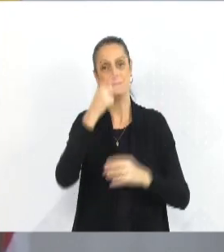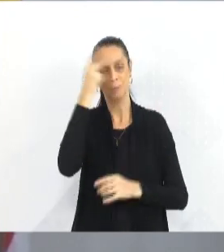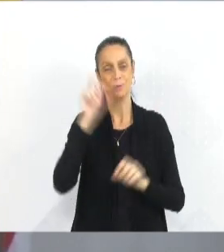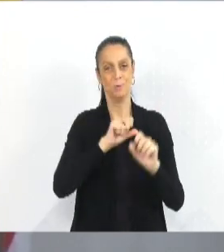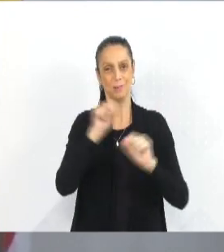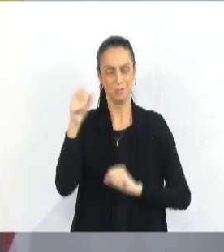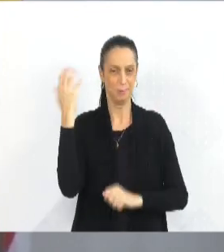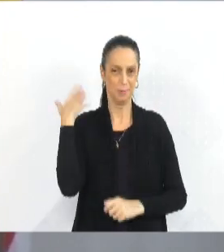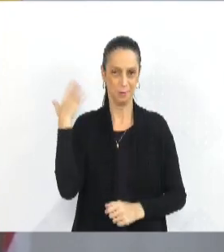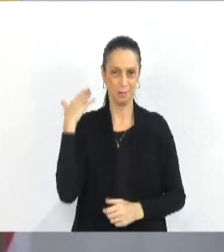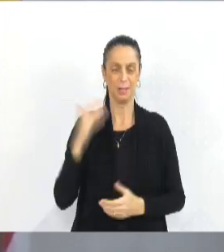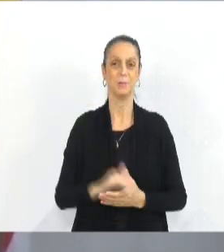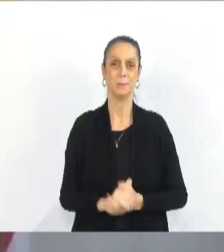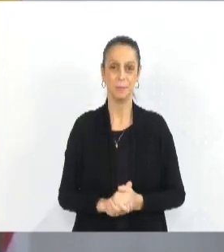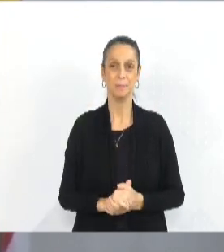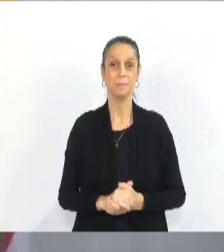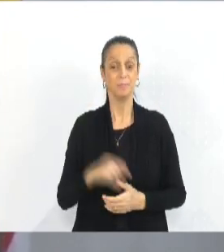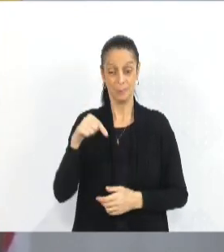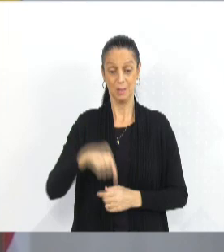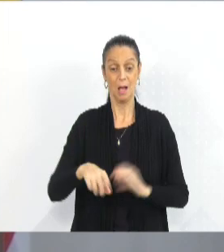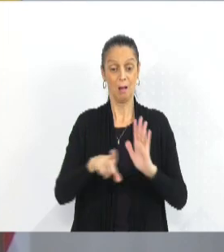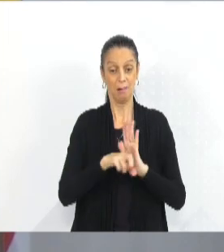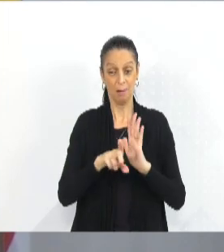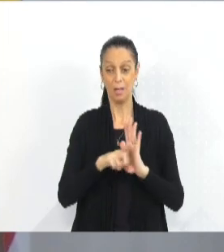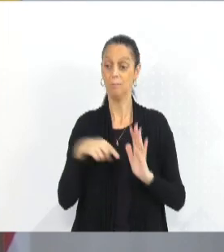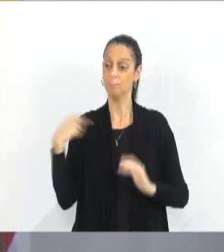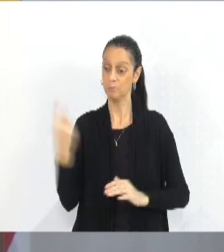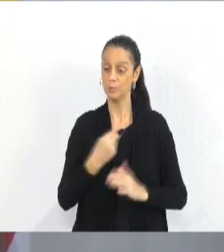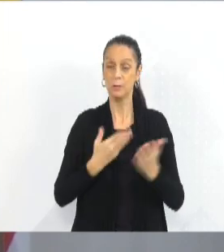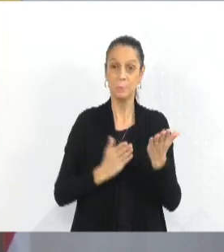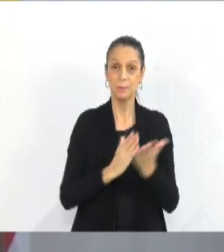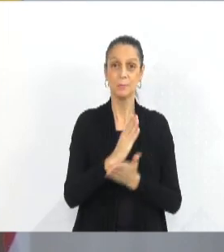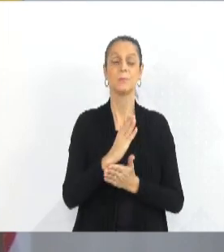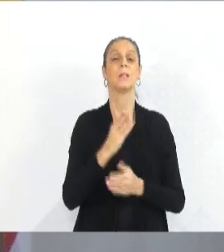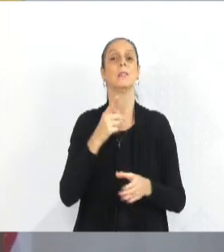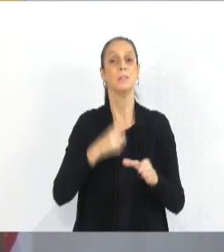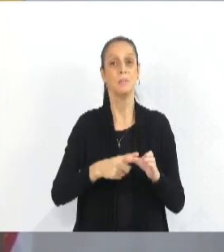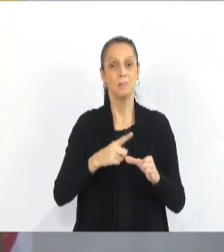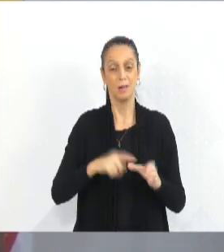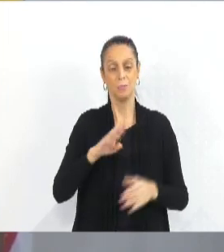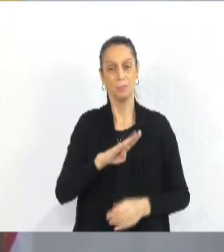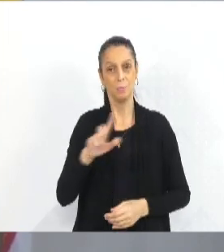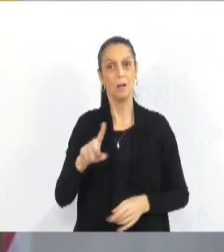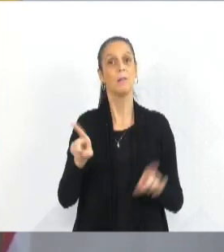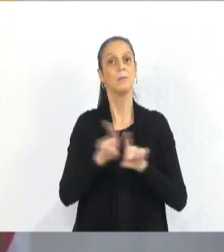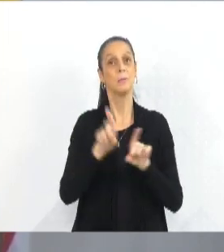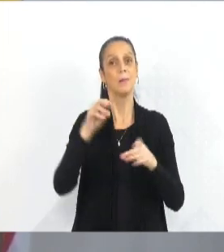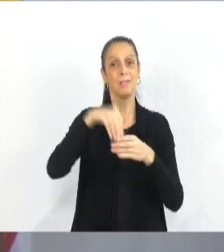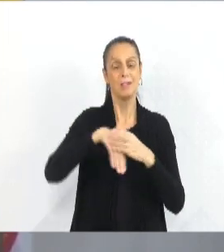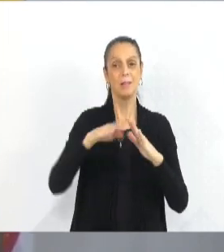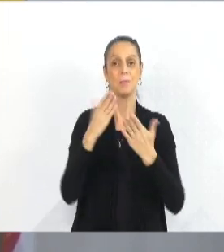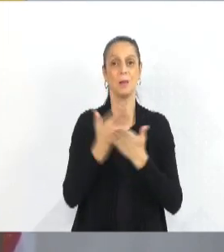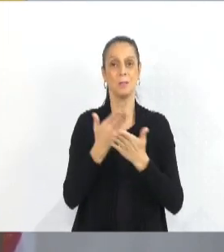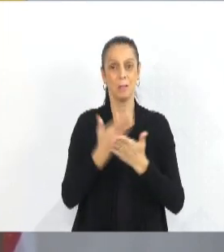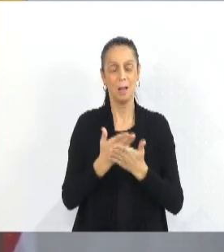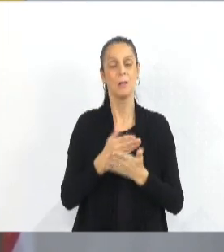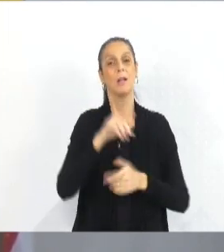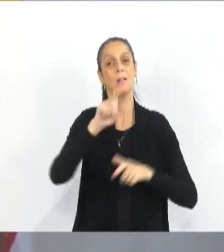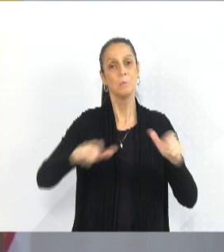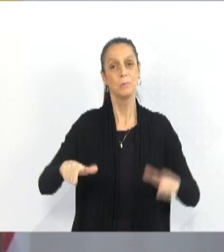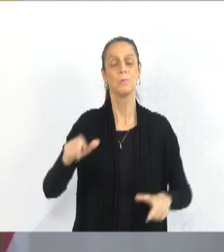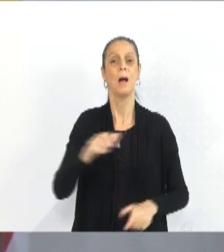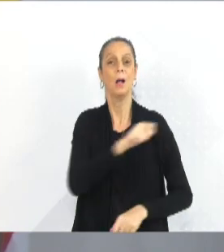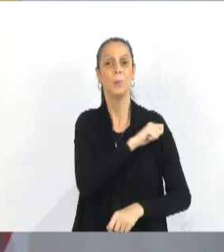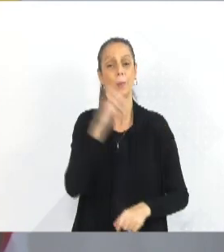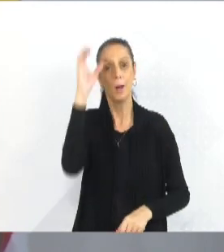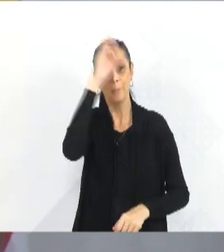faça com que esta lei, então, seja aprovada e o município de Blumenau também, nas suas escolas, tenha acesso a essas informações.